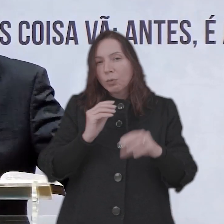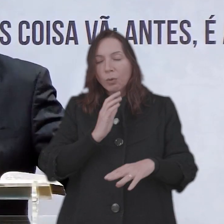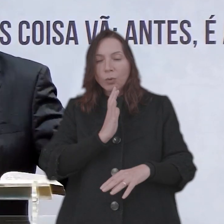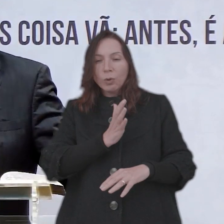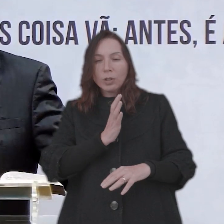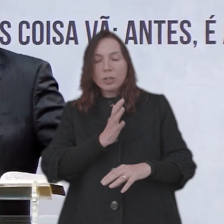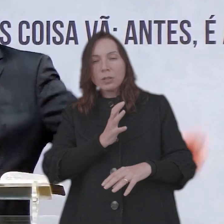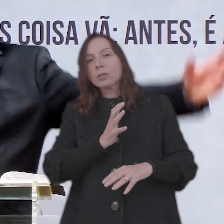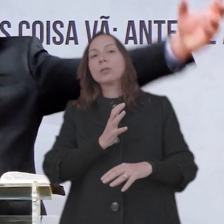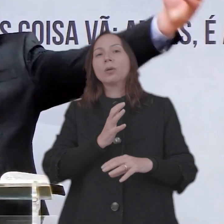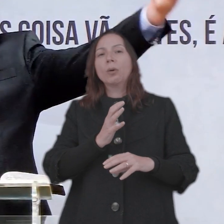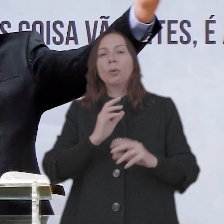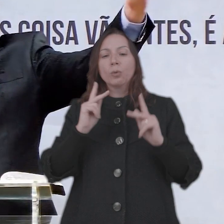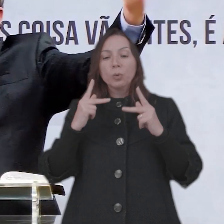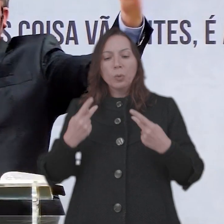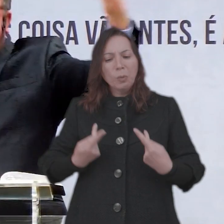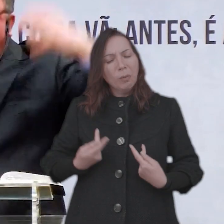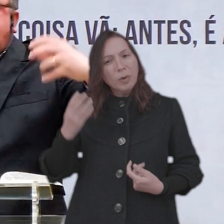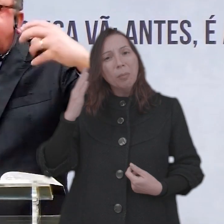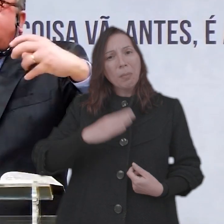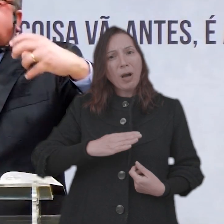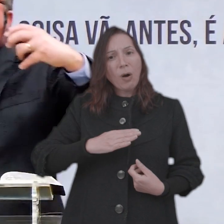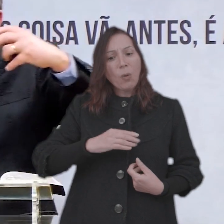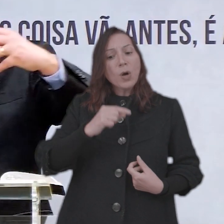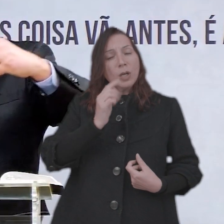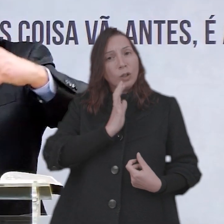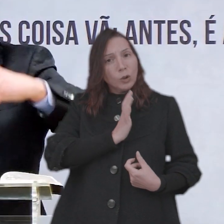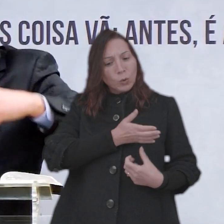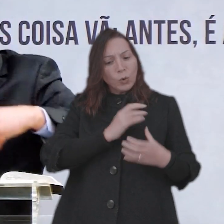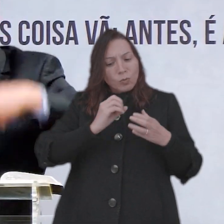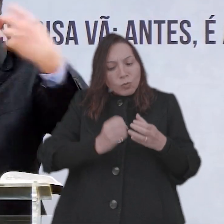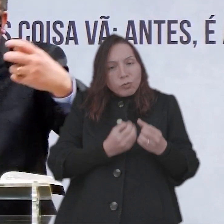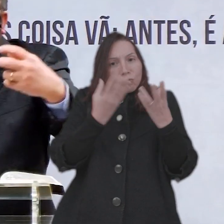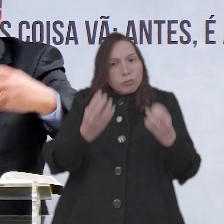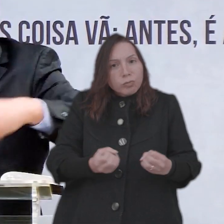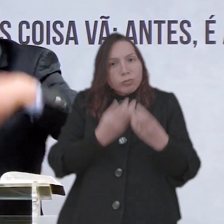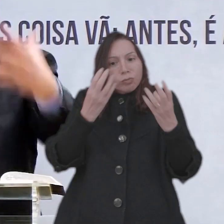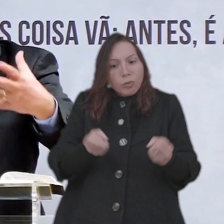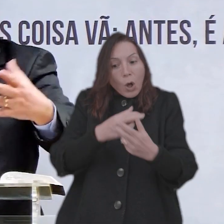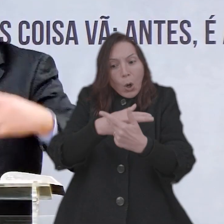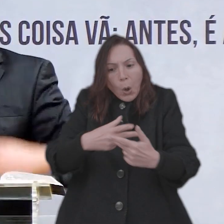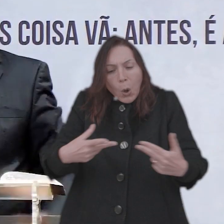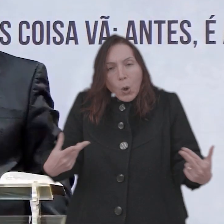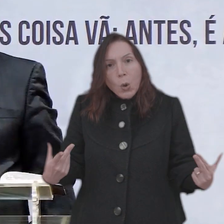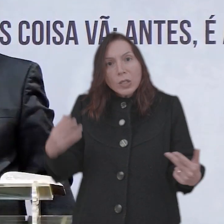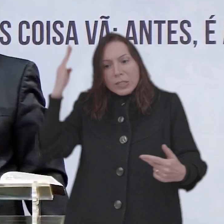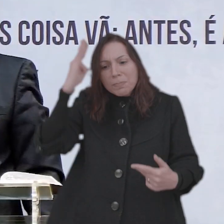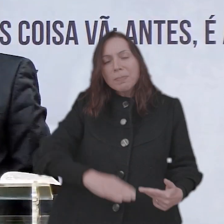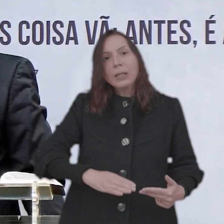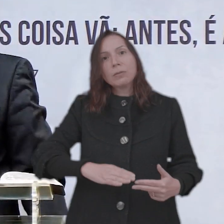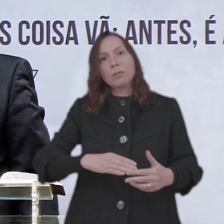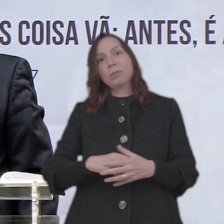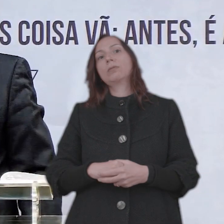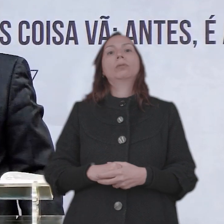homem é maligno. E é do coração do homem que procedem todas as ruindades, as maldades.